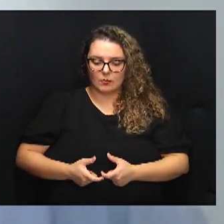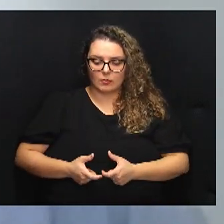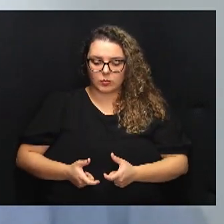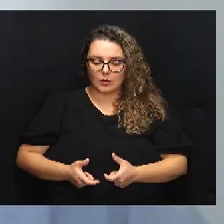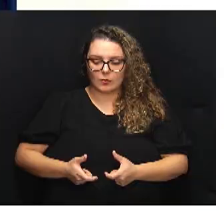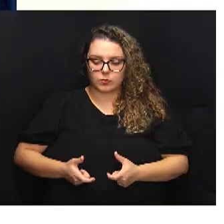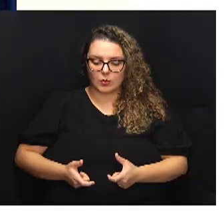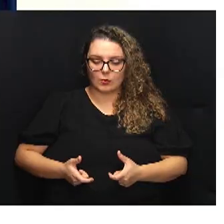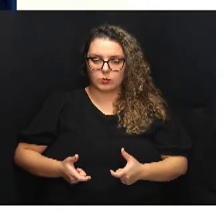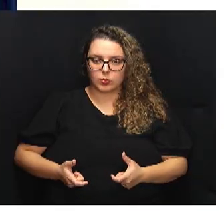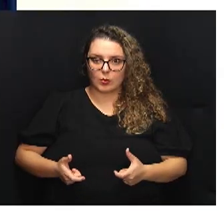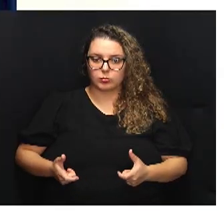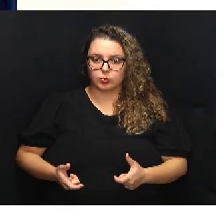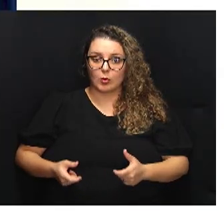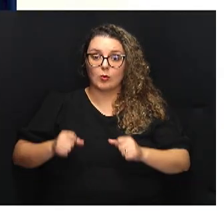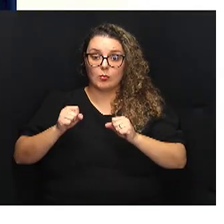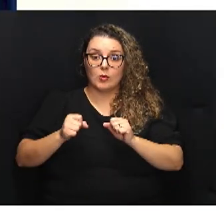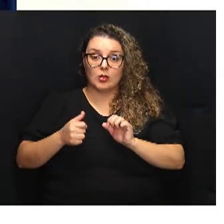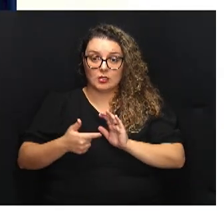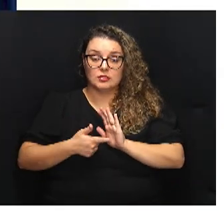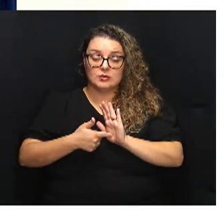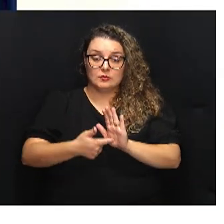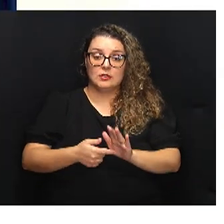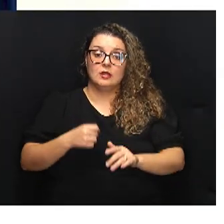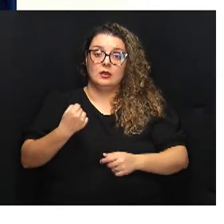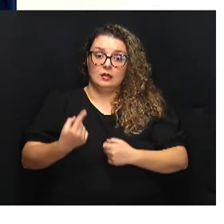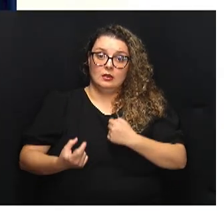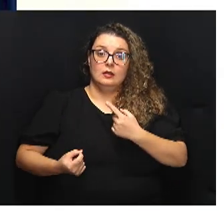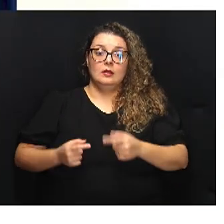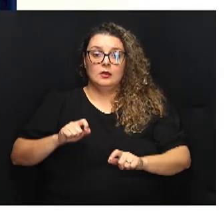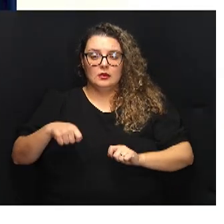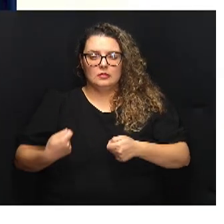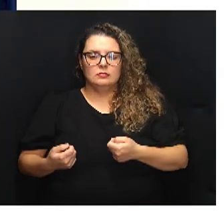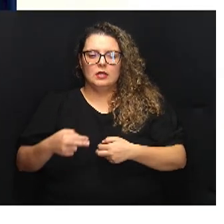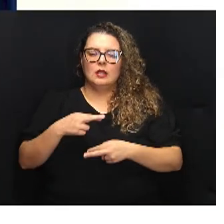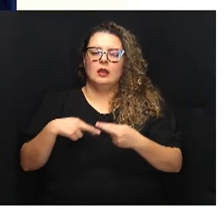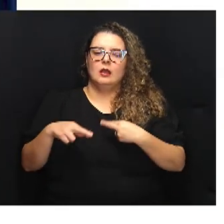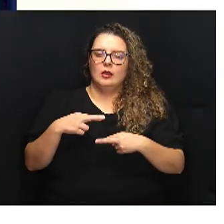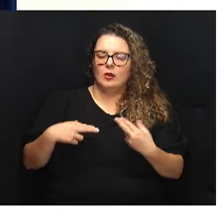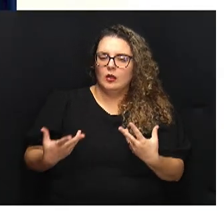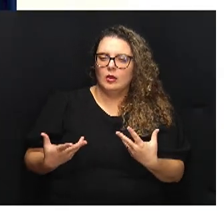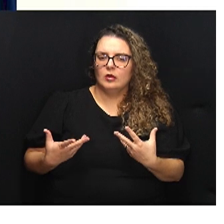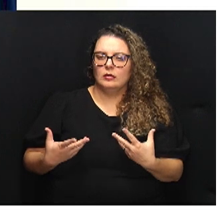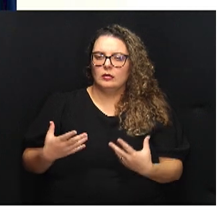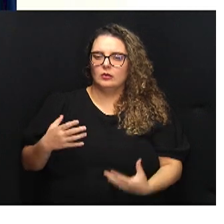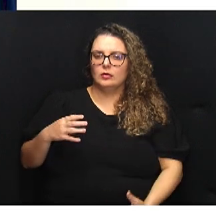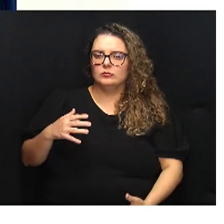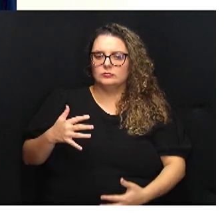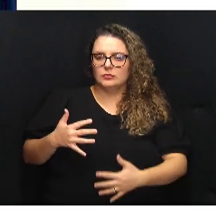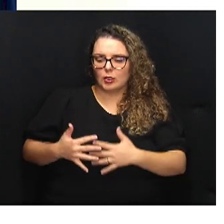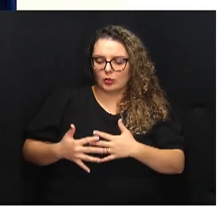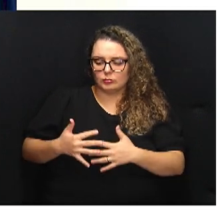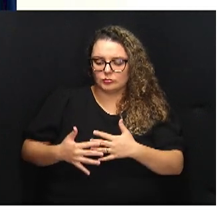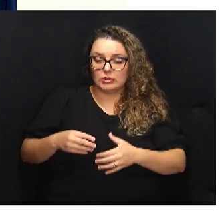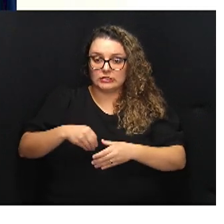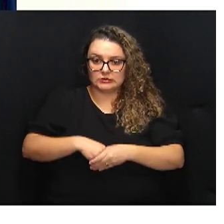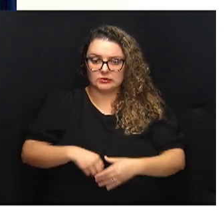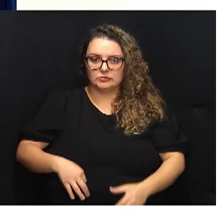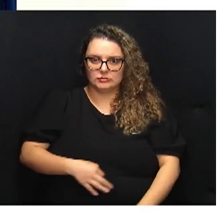tamanho, ele pode trazer alguns sintomas mais relacionados à obstrução do tumor dentro do